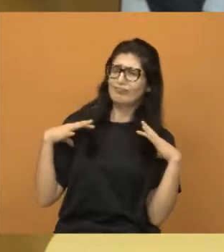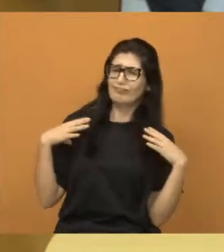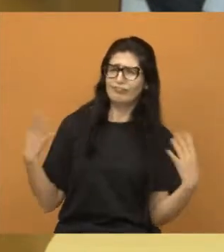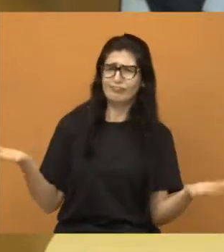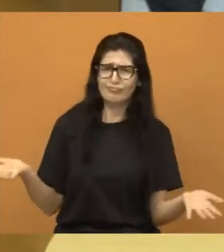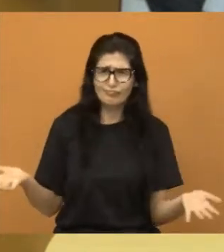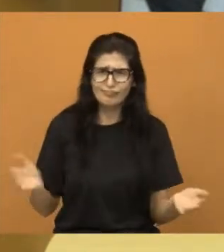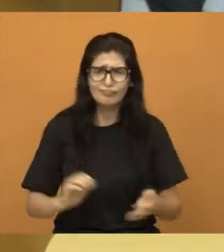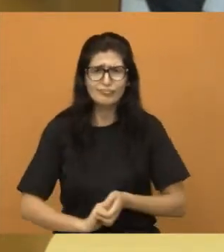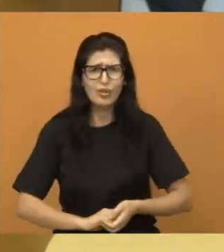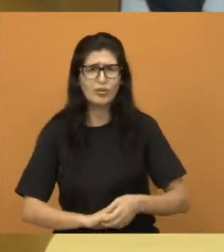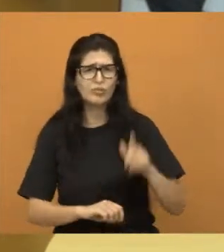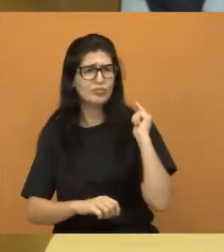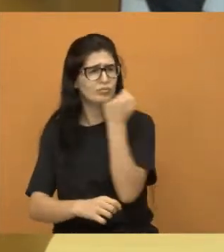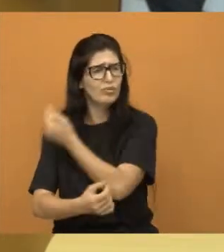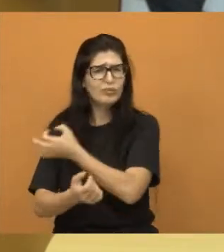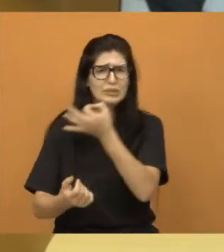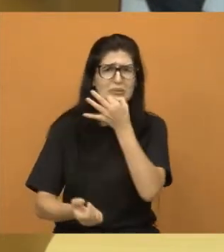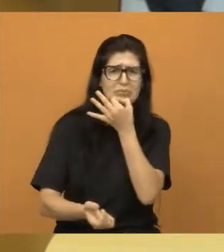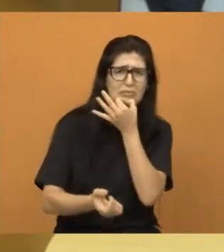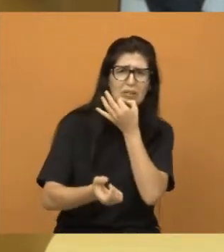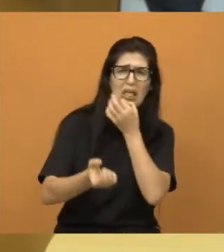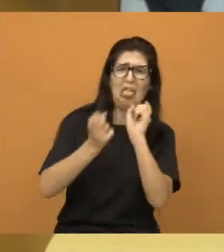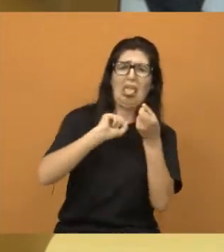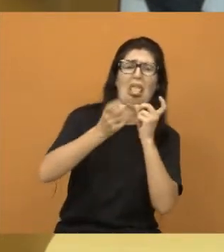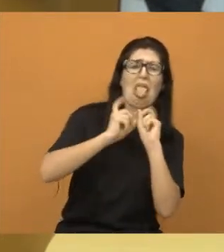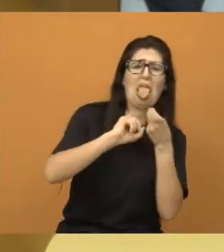coisa que a gente critica muito. Pessoas que estão lá,